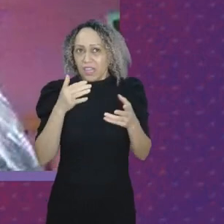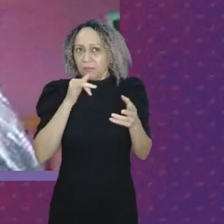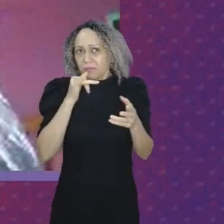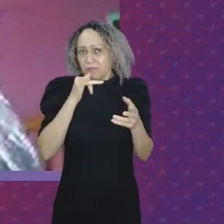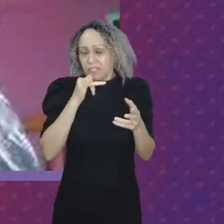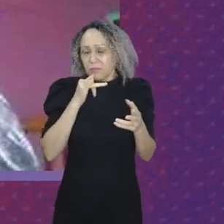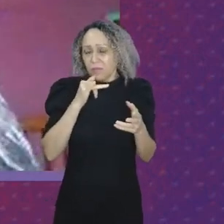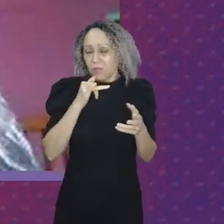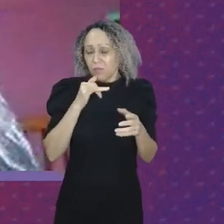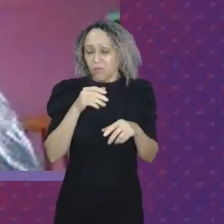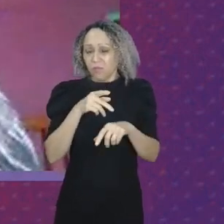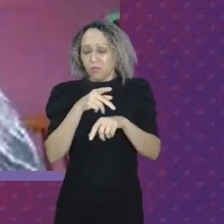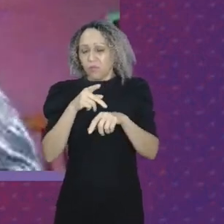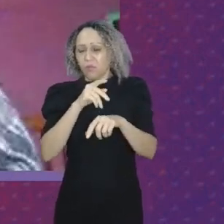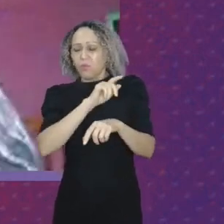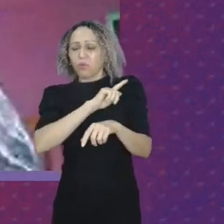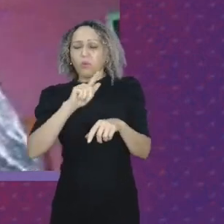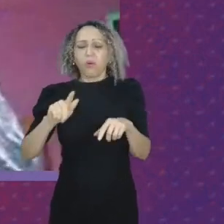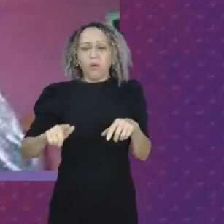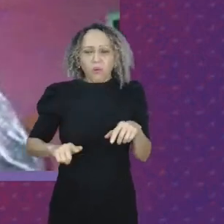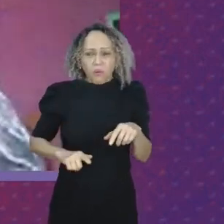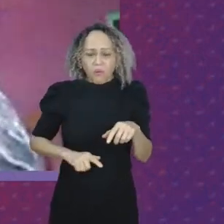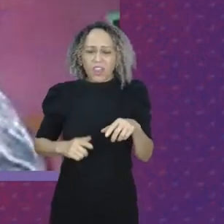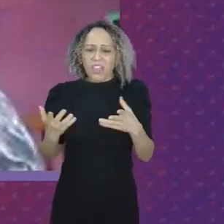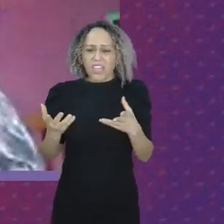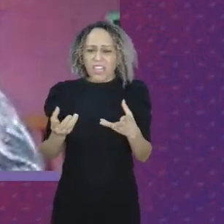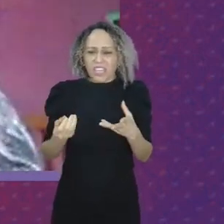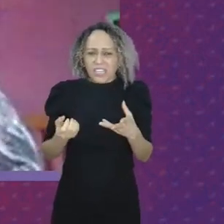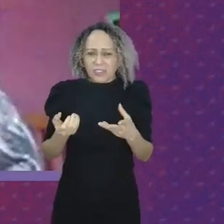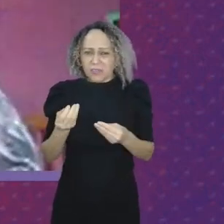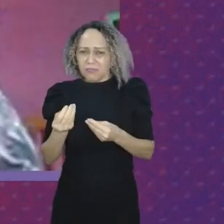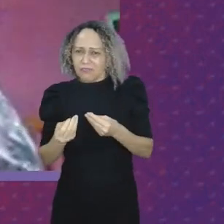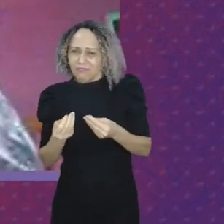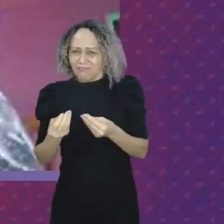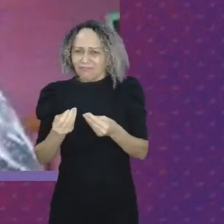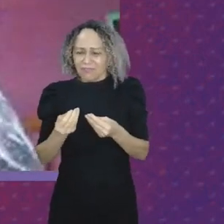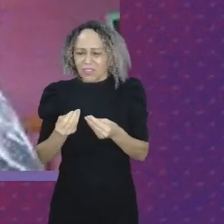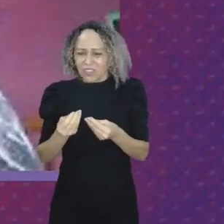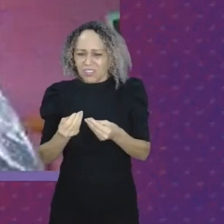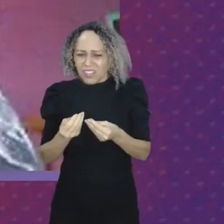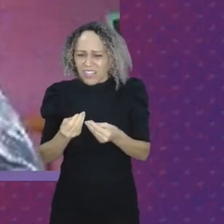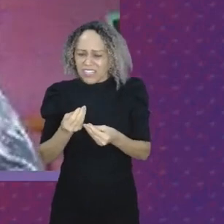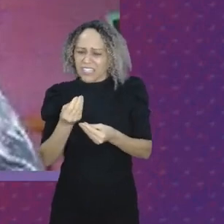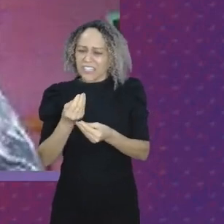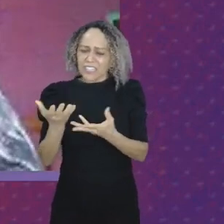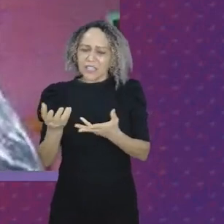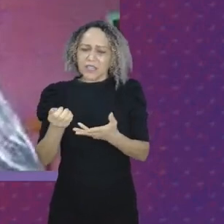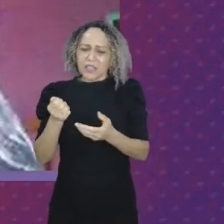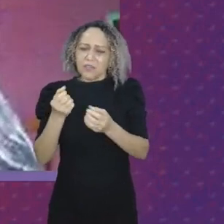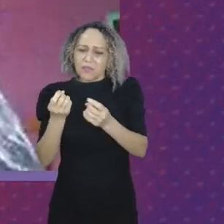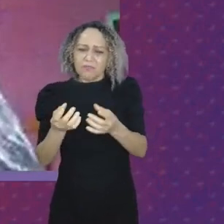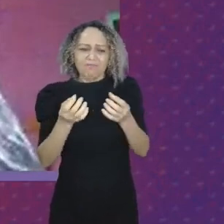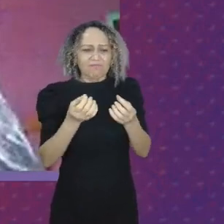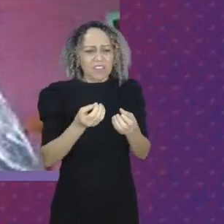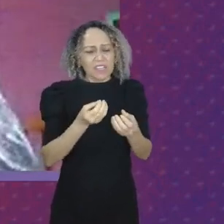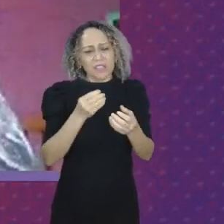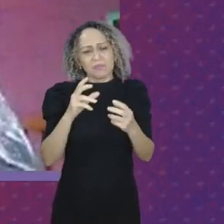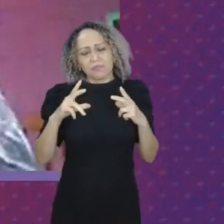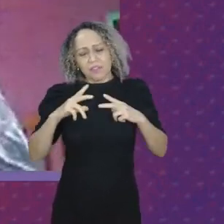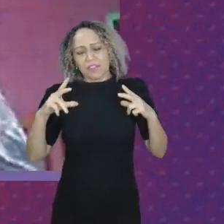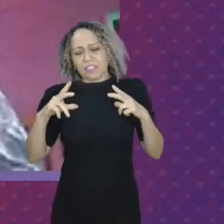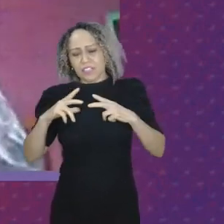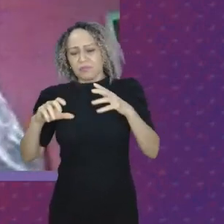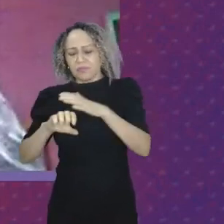né, aquilo que eu trouxe na aula como as disputas sobre a forma com que o Estado deve agir, como os Estados